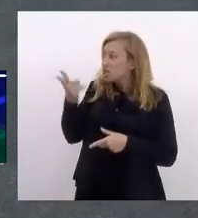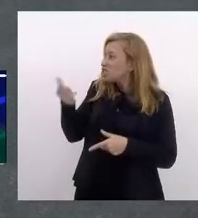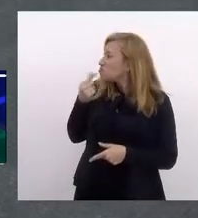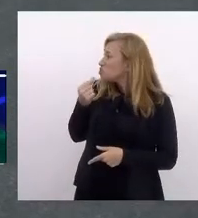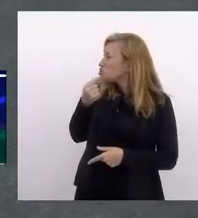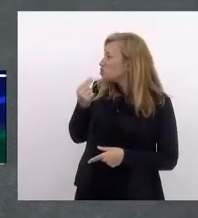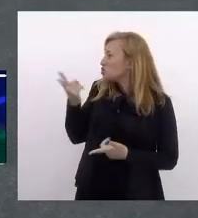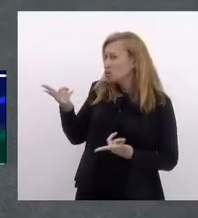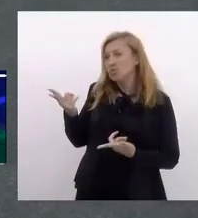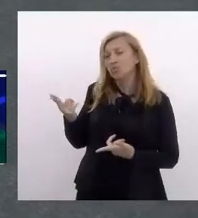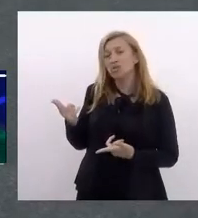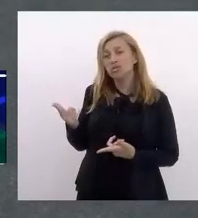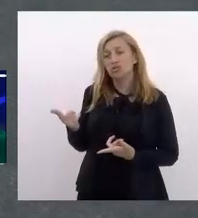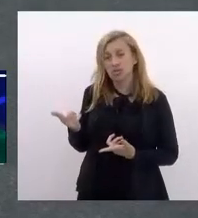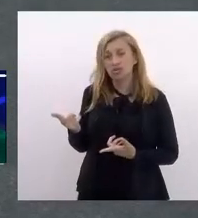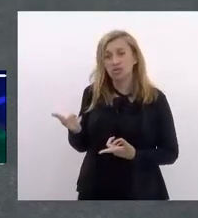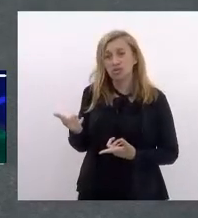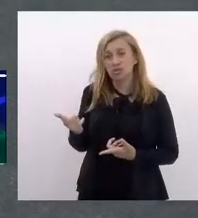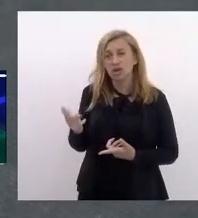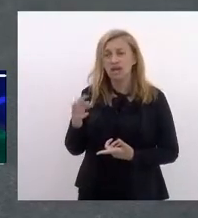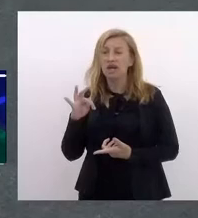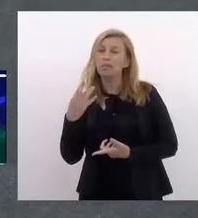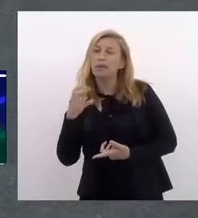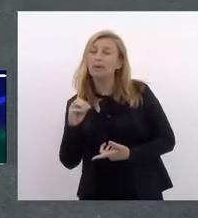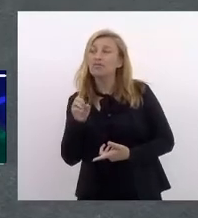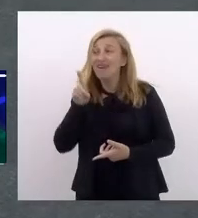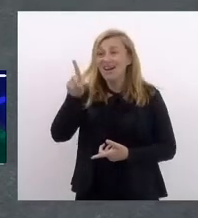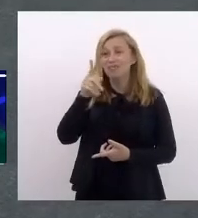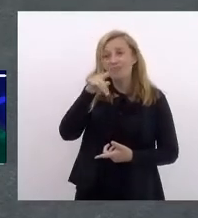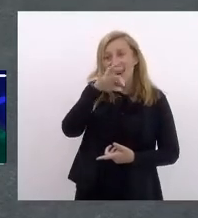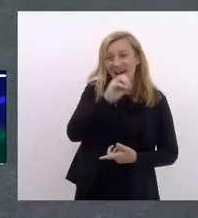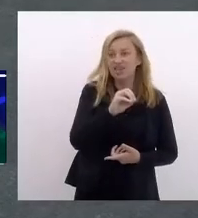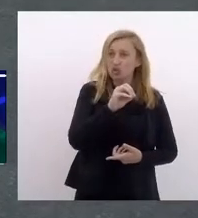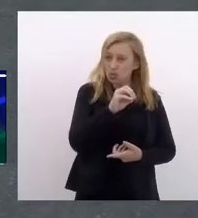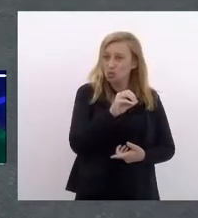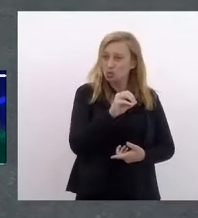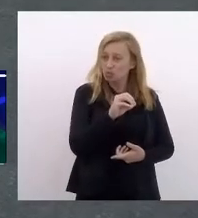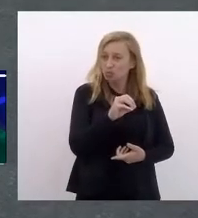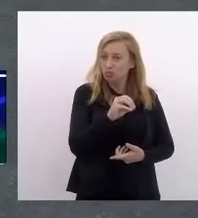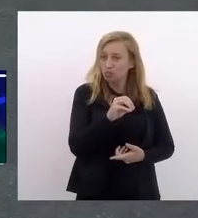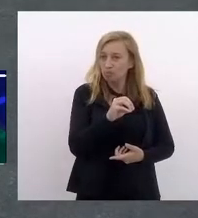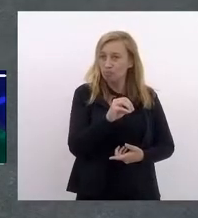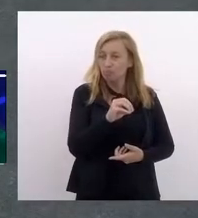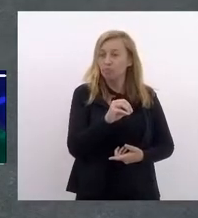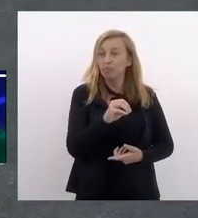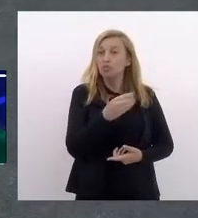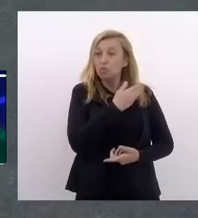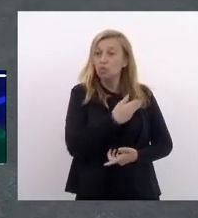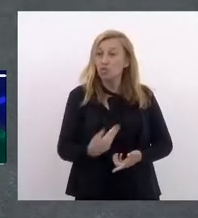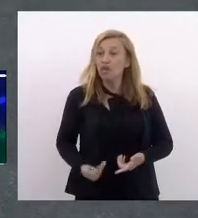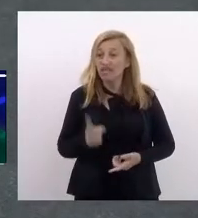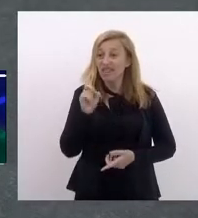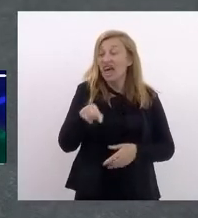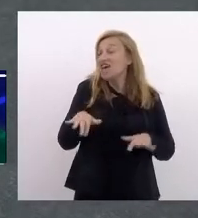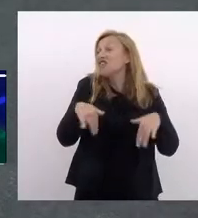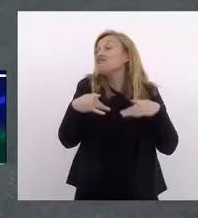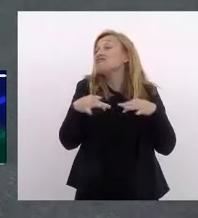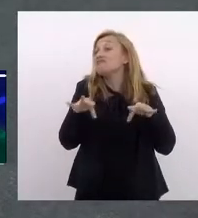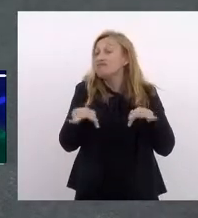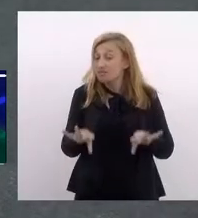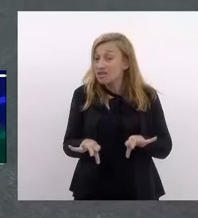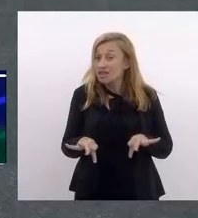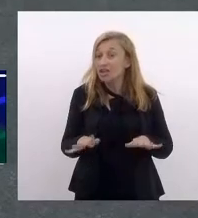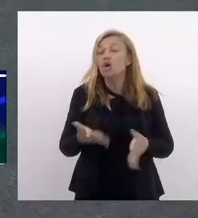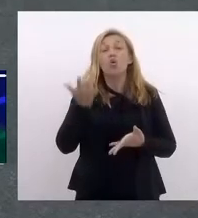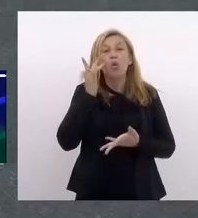meninos fazerem um acampamento lá no Palácio, né? No Palácio do Governo. Enfim, e eu acho que